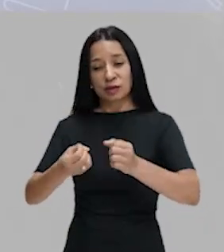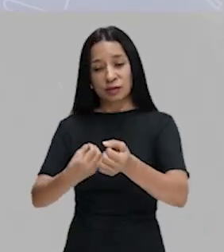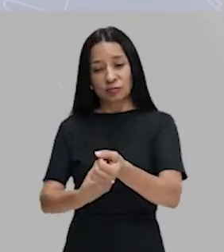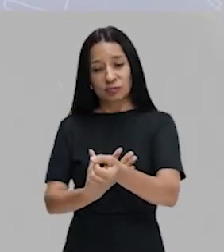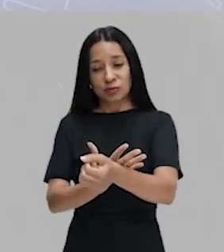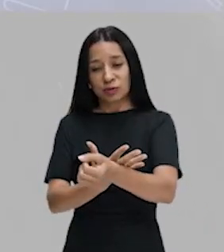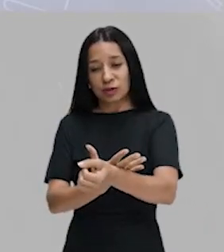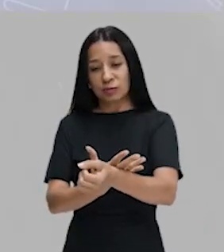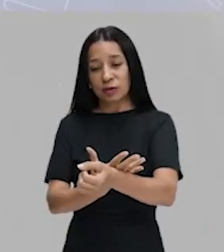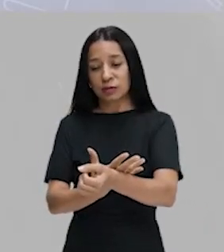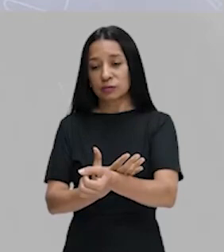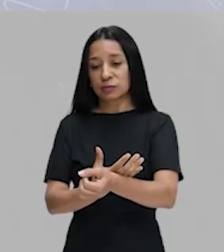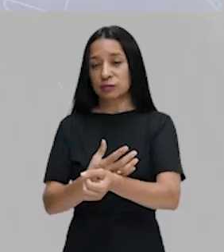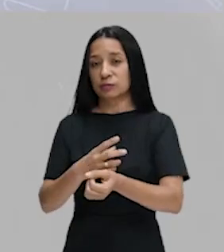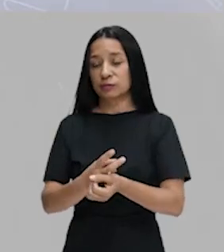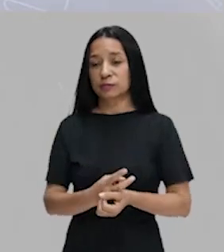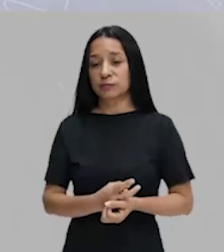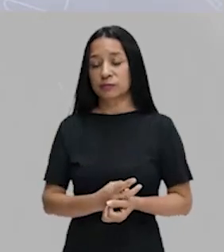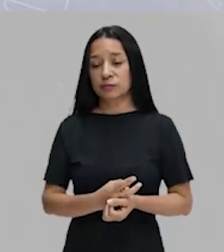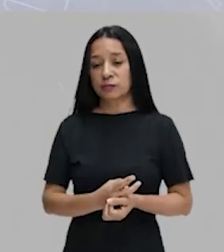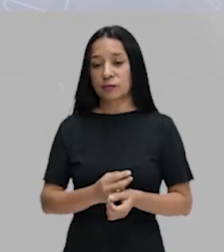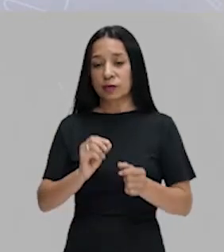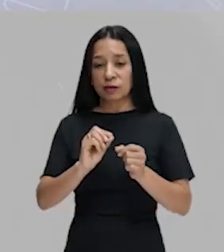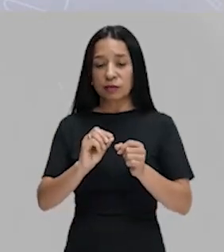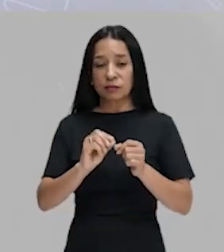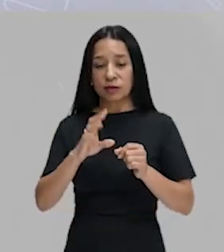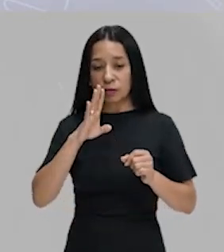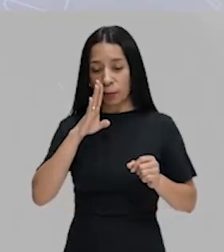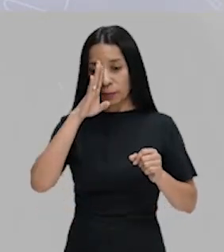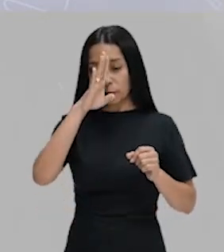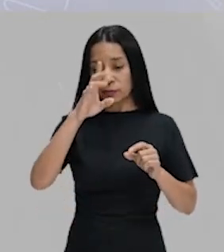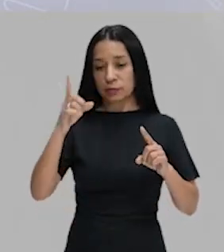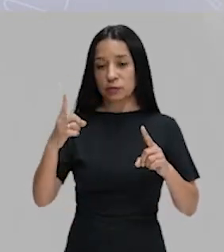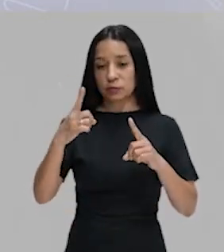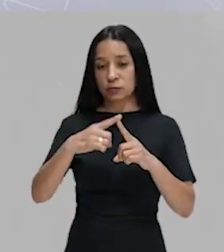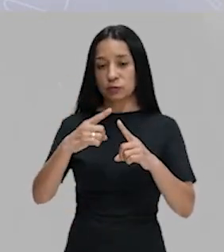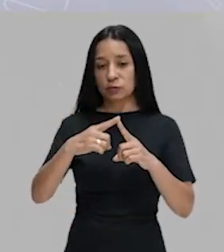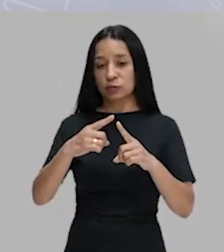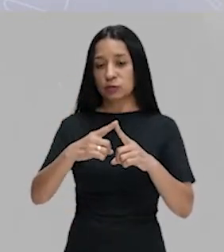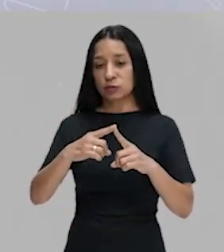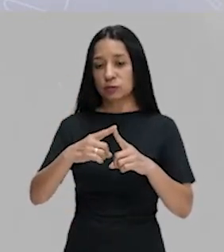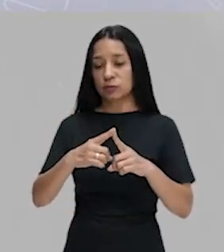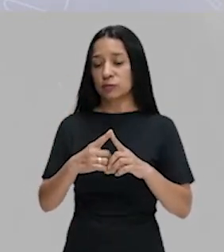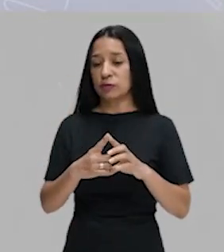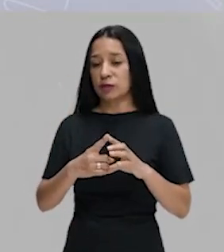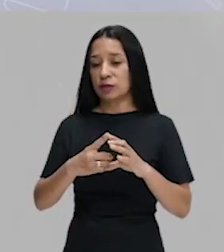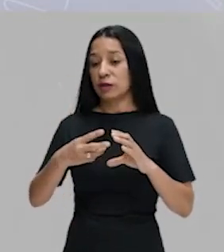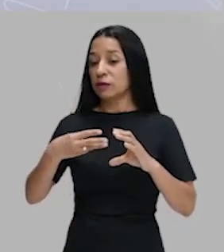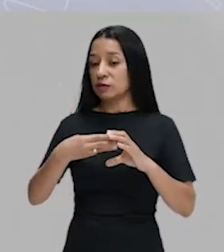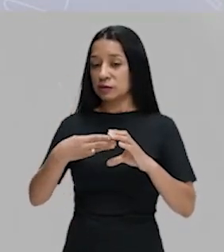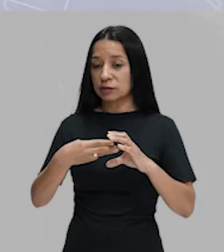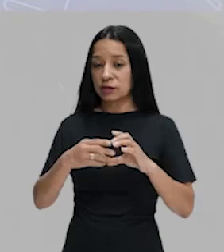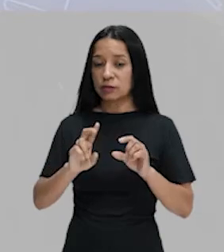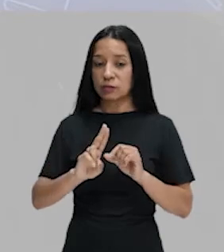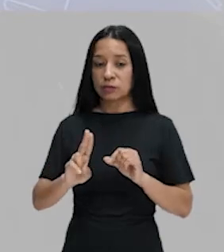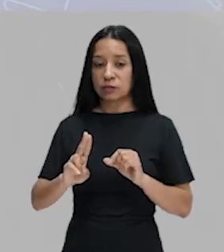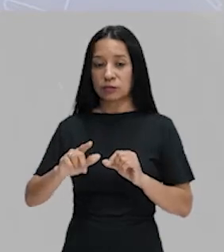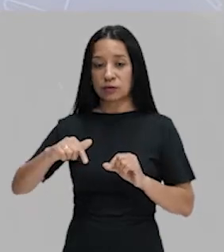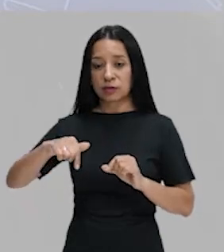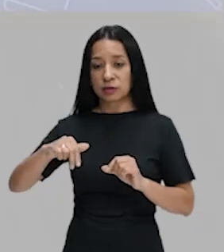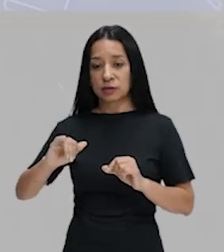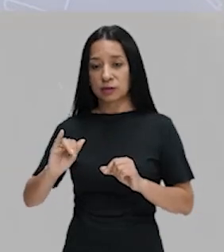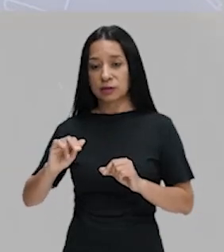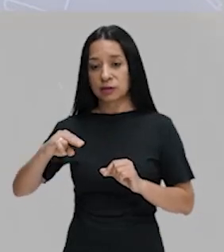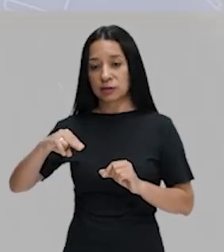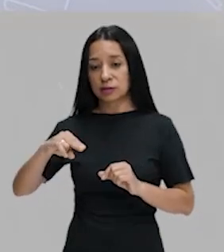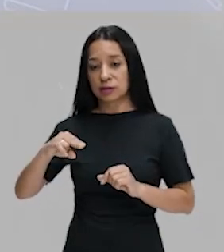água viva. Essa queimadura ela é gerada principalmente por um tipo de célula chamada de quinidoblasto